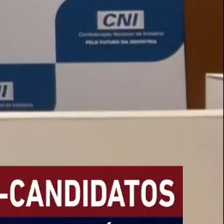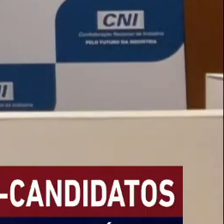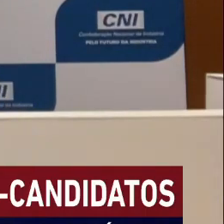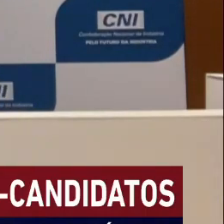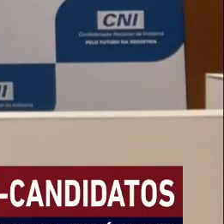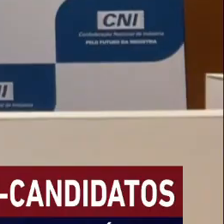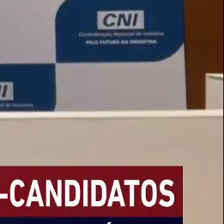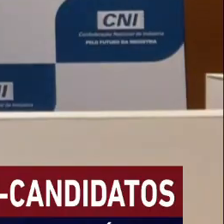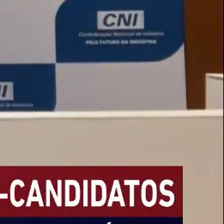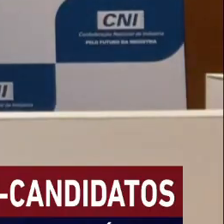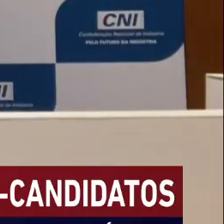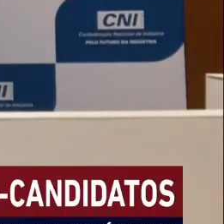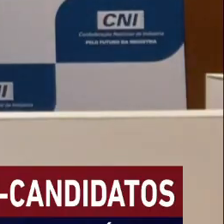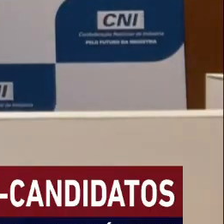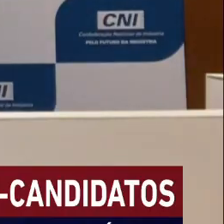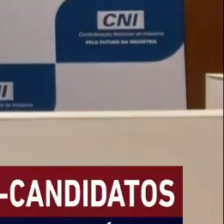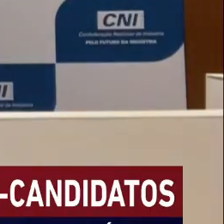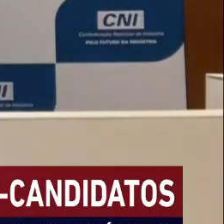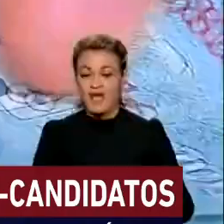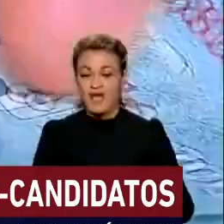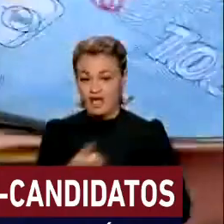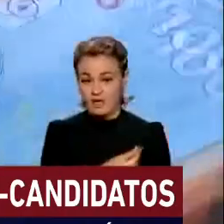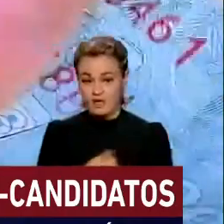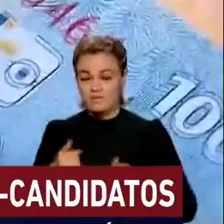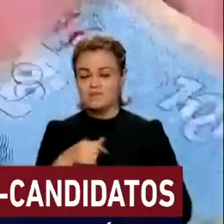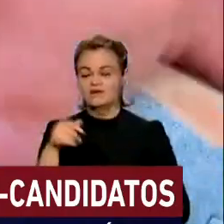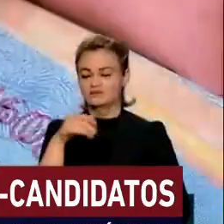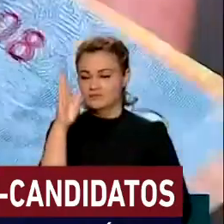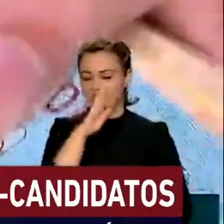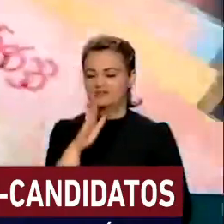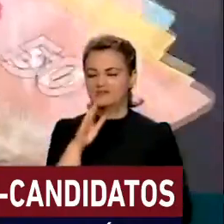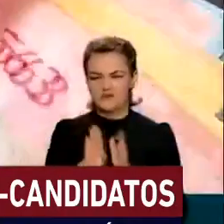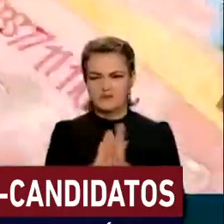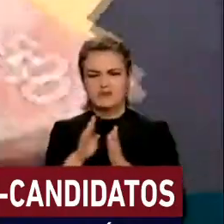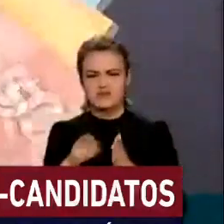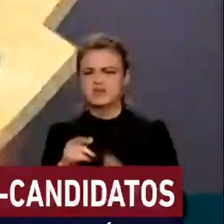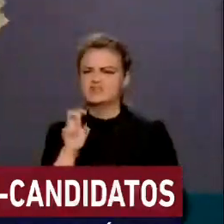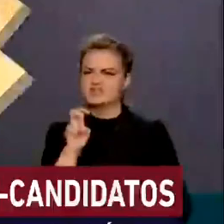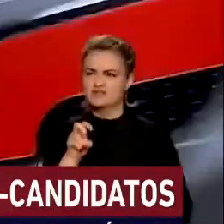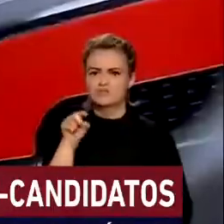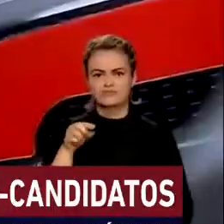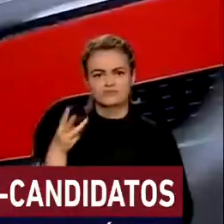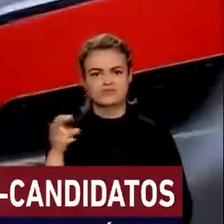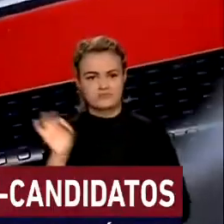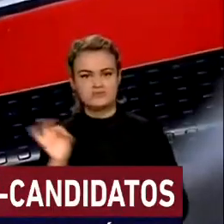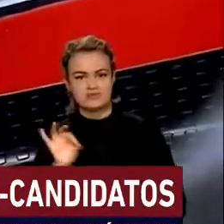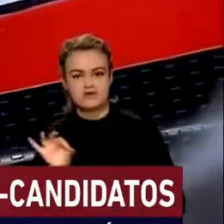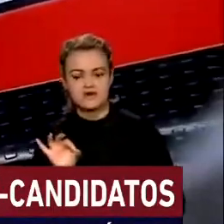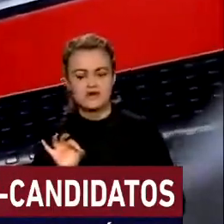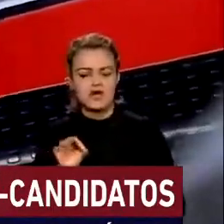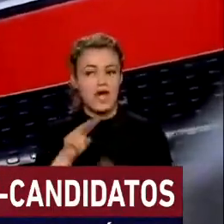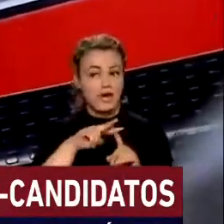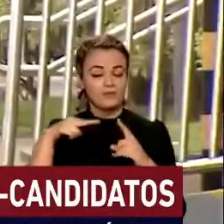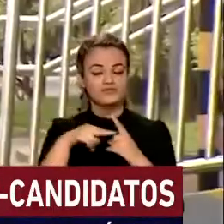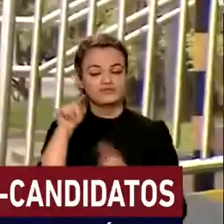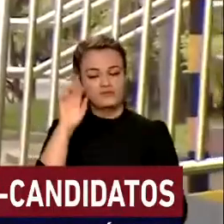que promete para a indústria brasileira desde 94, e esse ano não vai ser diferente. A expectativa é de que